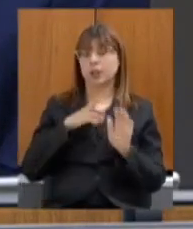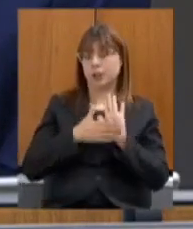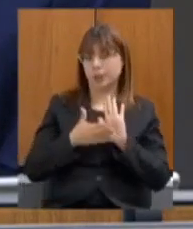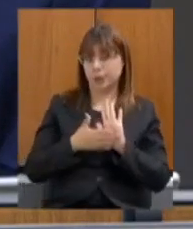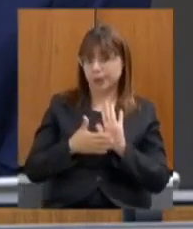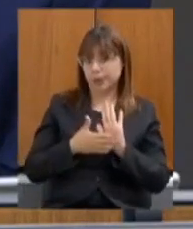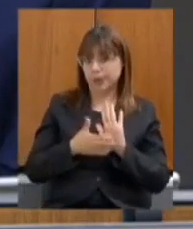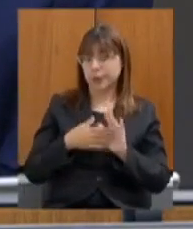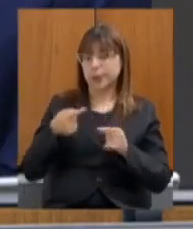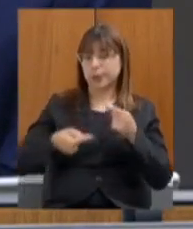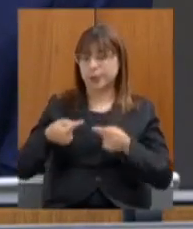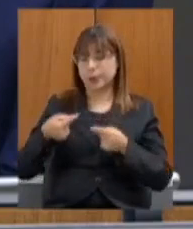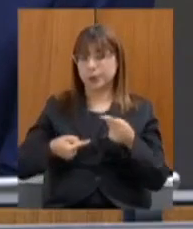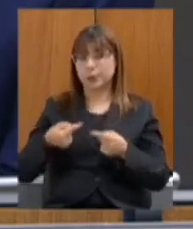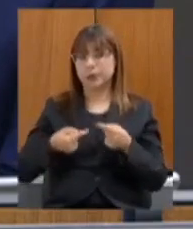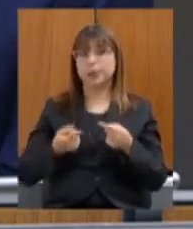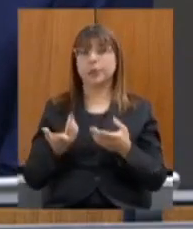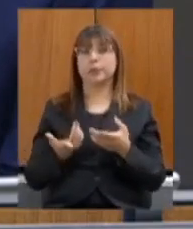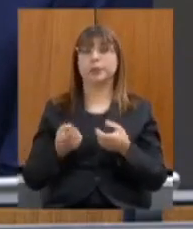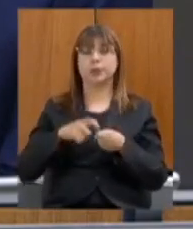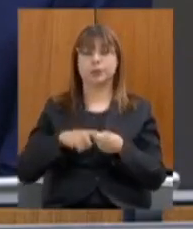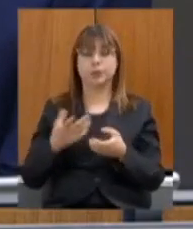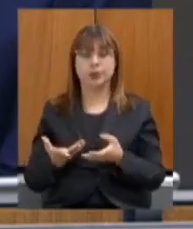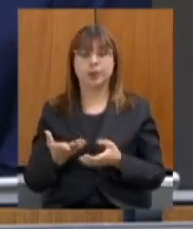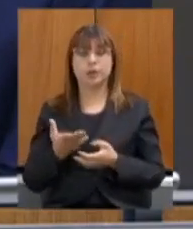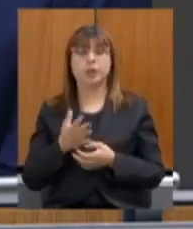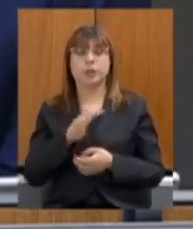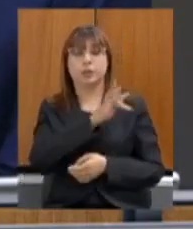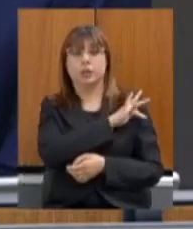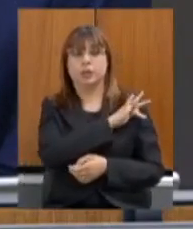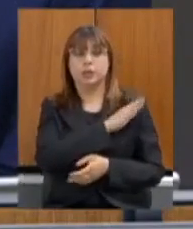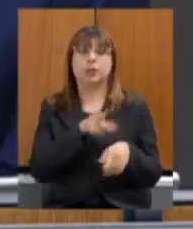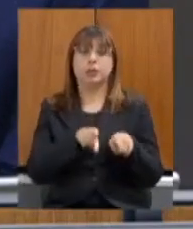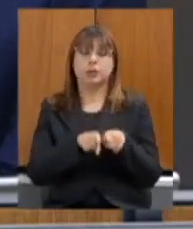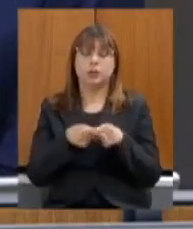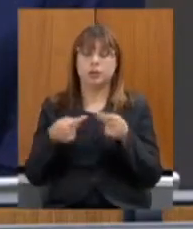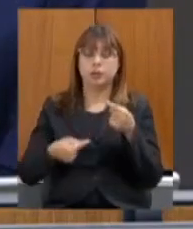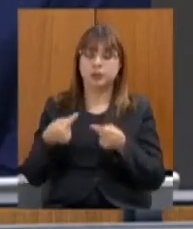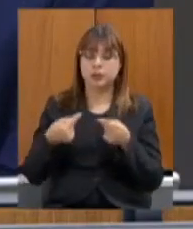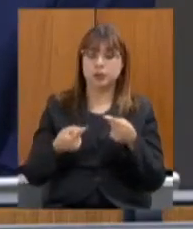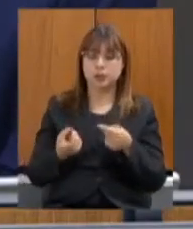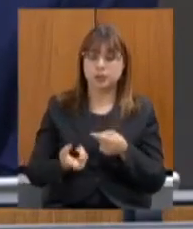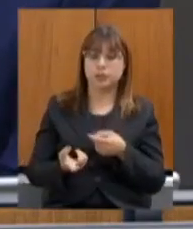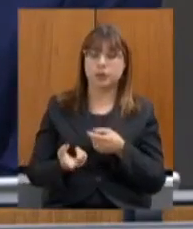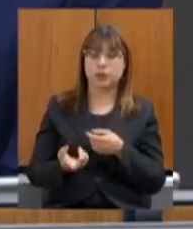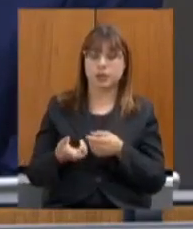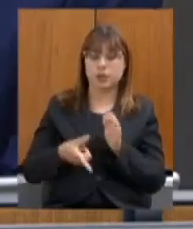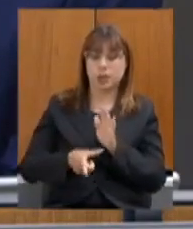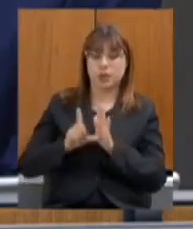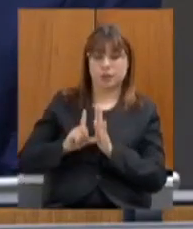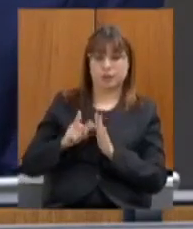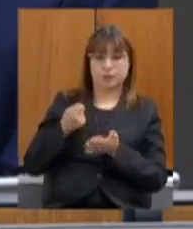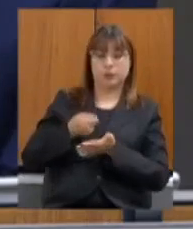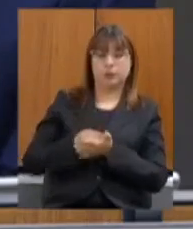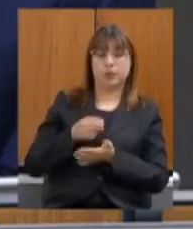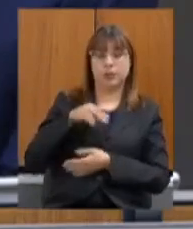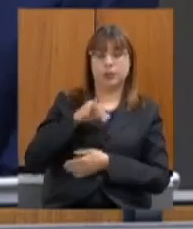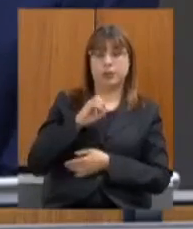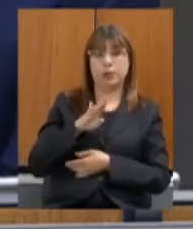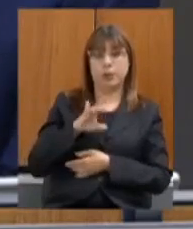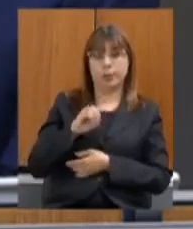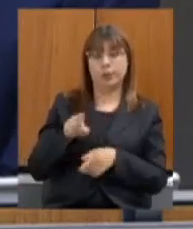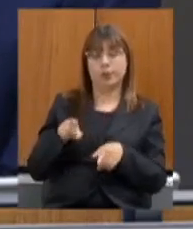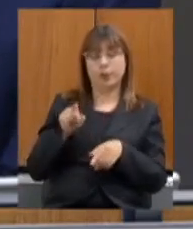discutir recuperação fiscal, discutimos adiantamento de nióbio da Codemig, existe aqui hoje na própria